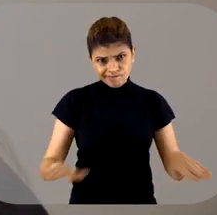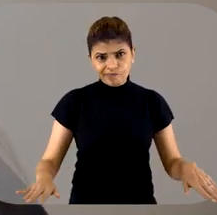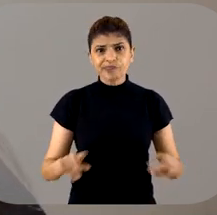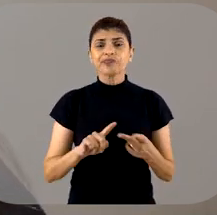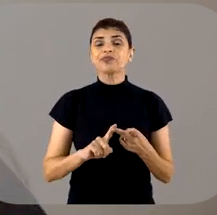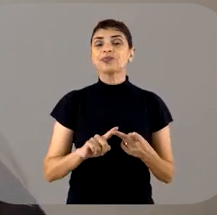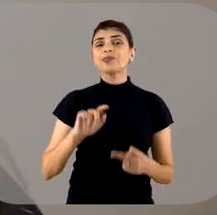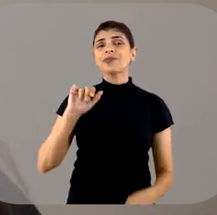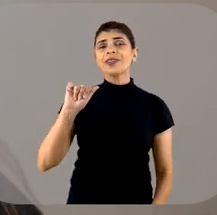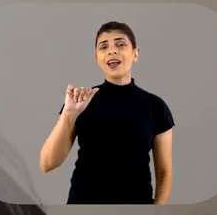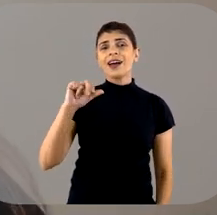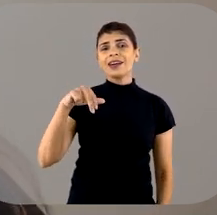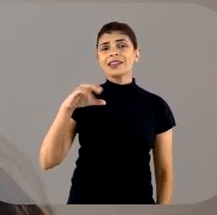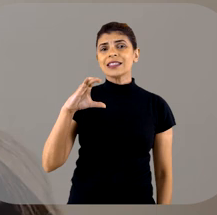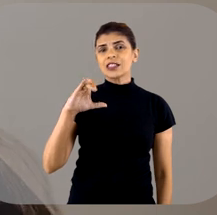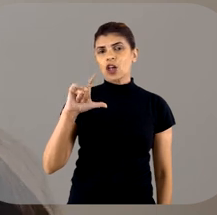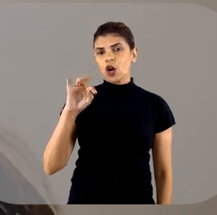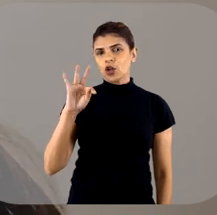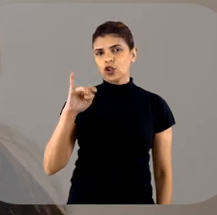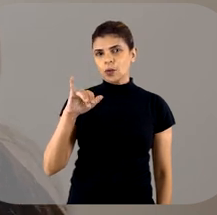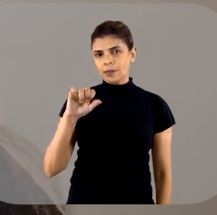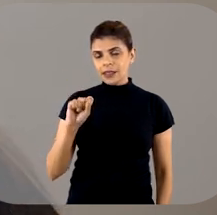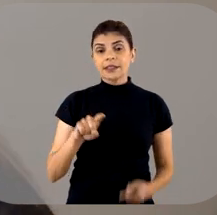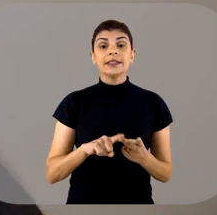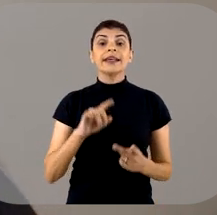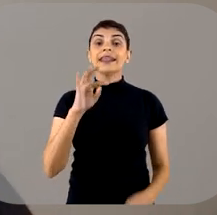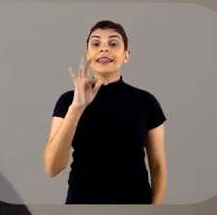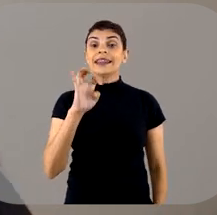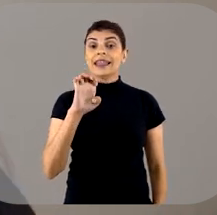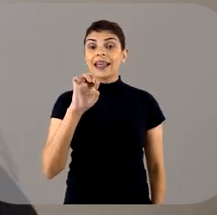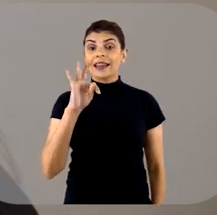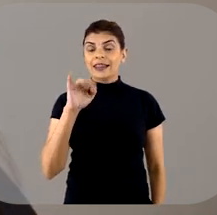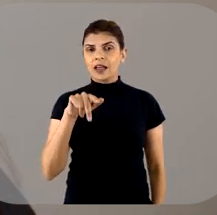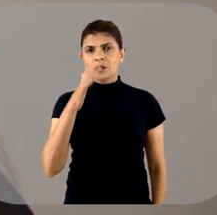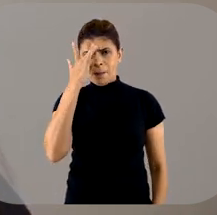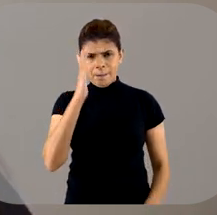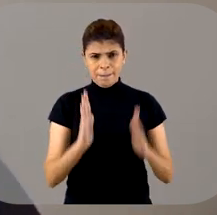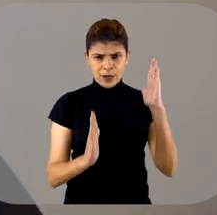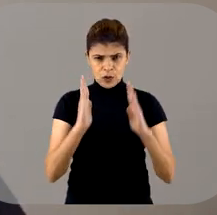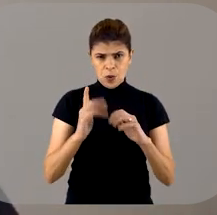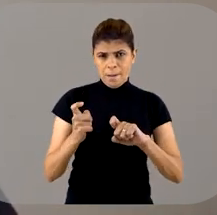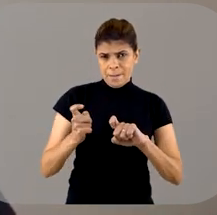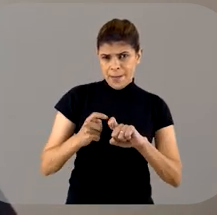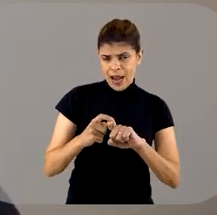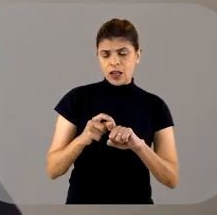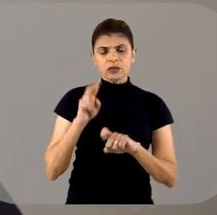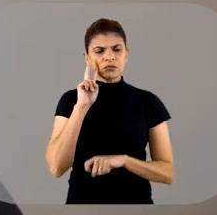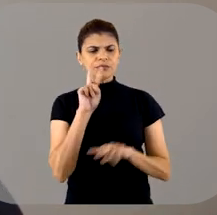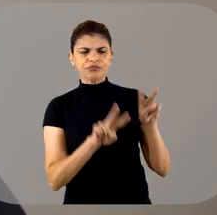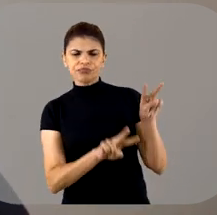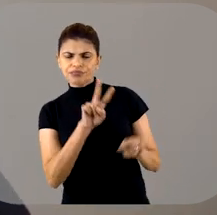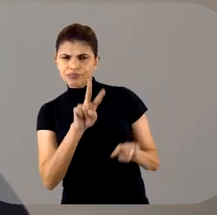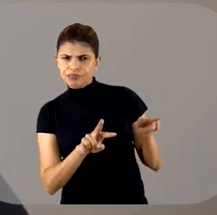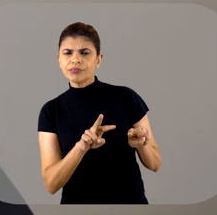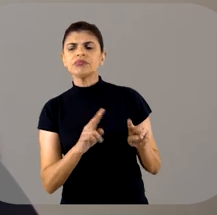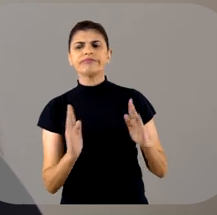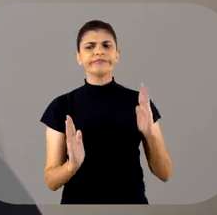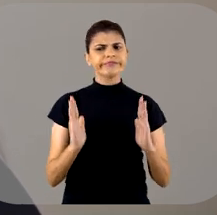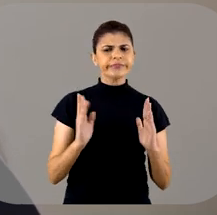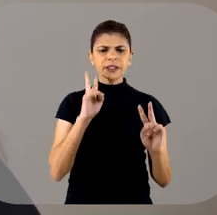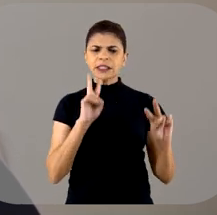nas cidades, as anquilostomias e o tétano. Os próprios médicos do período listavam as